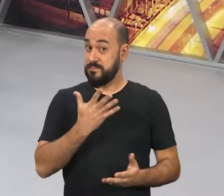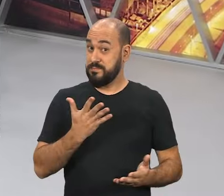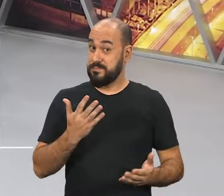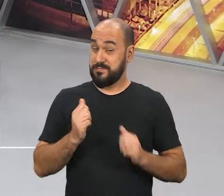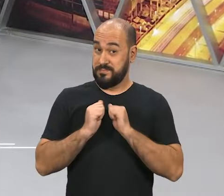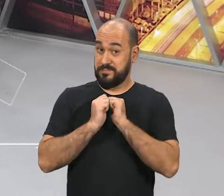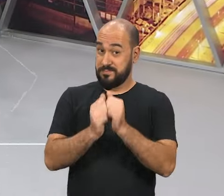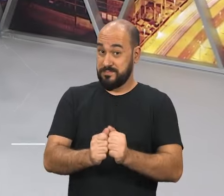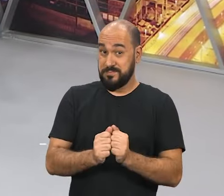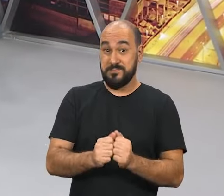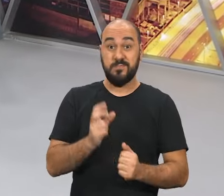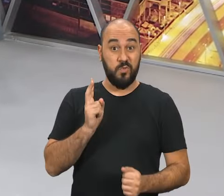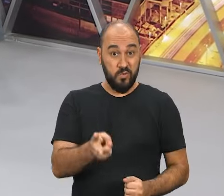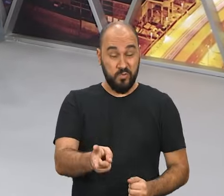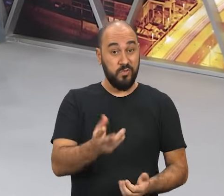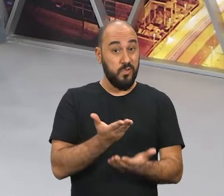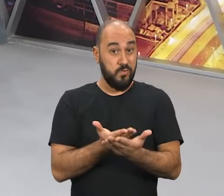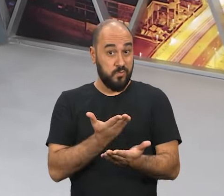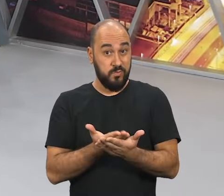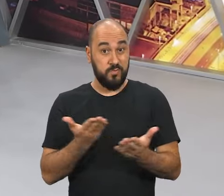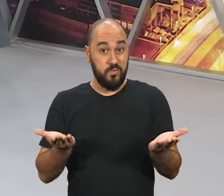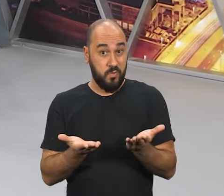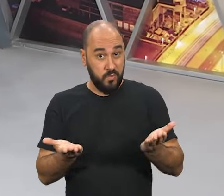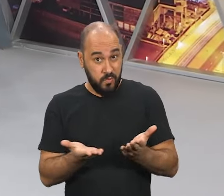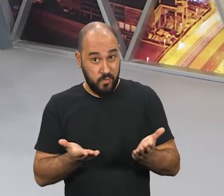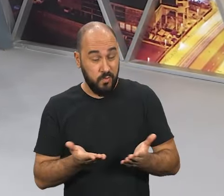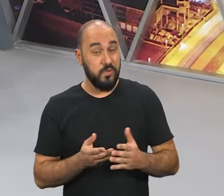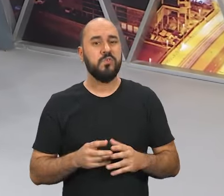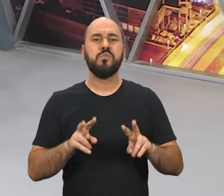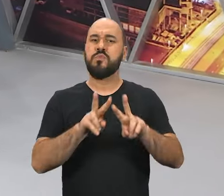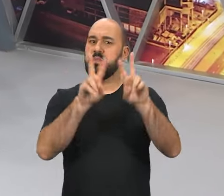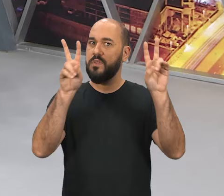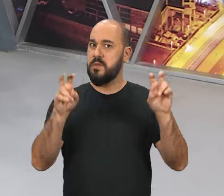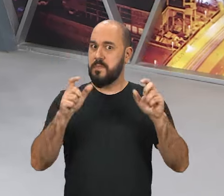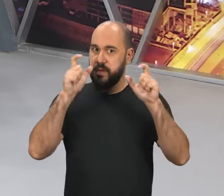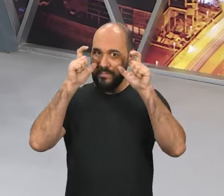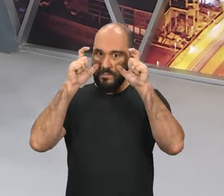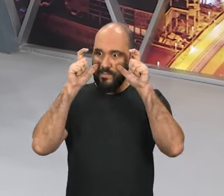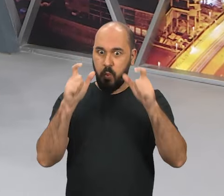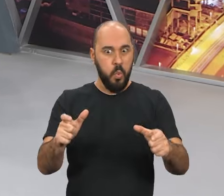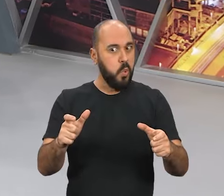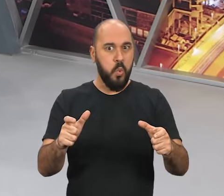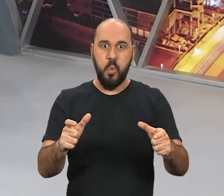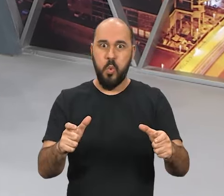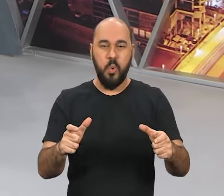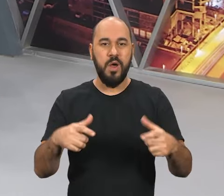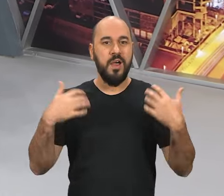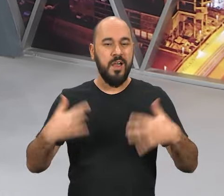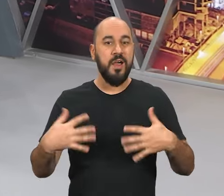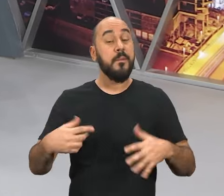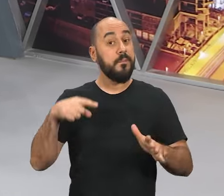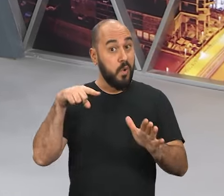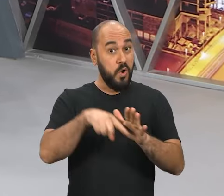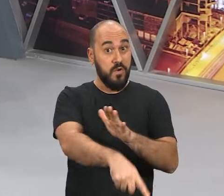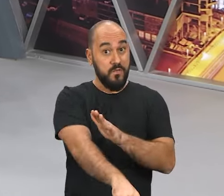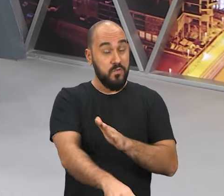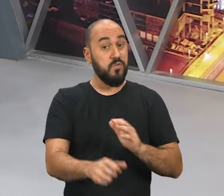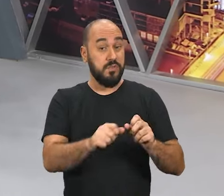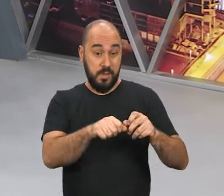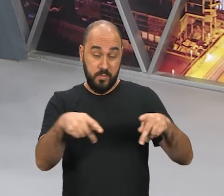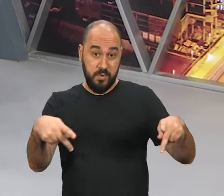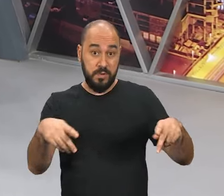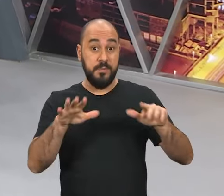Muito bem, já estamos aqui para dar sequência ao estudo de hoje. Hoje um tema muito interessante, um tema bastante profundo do